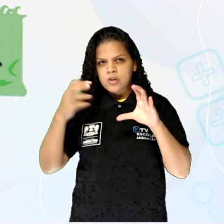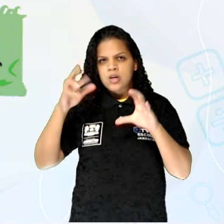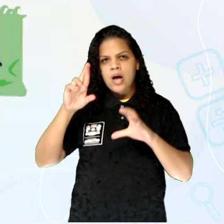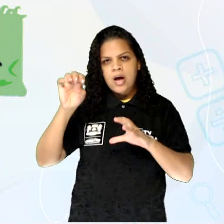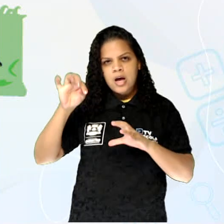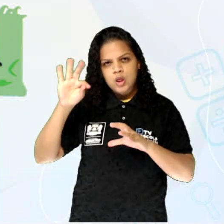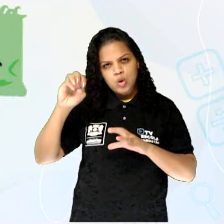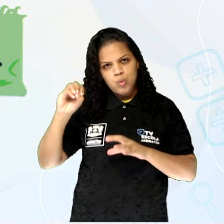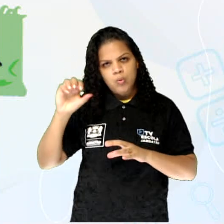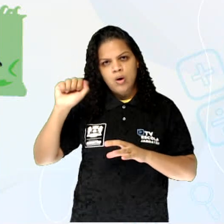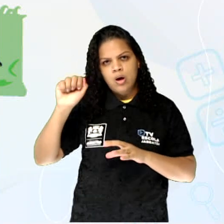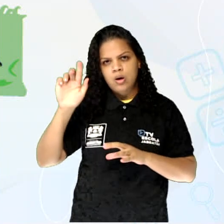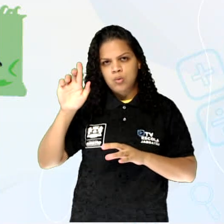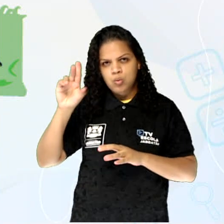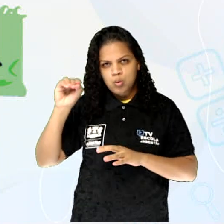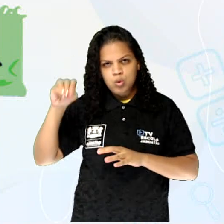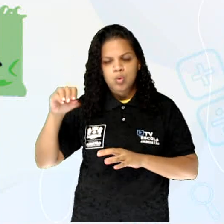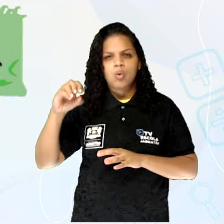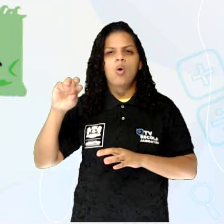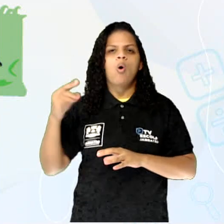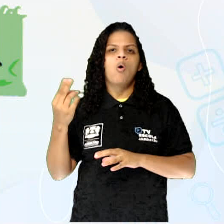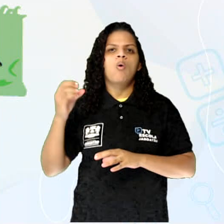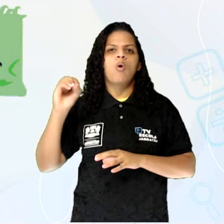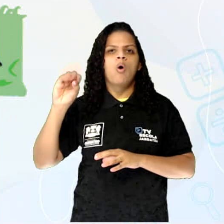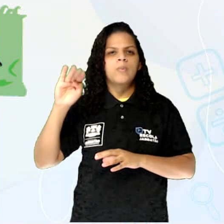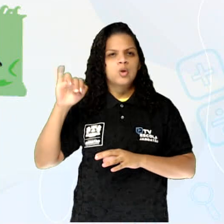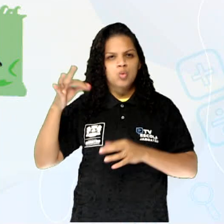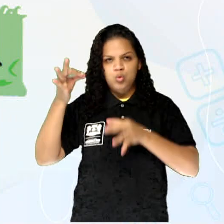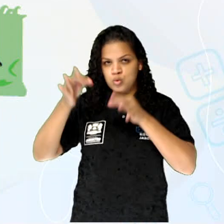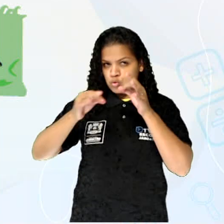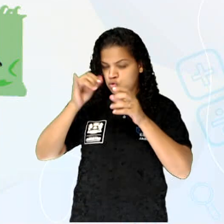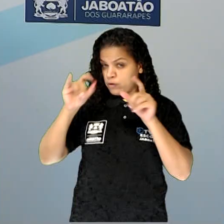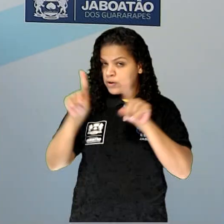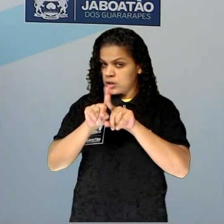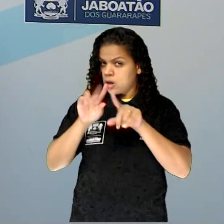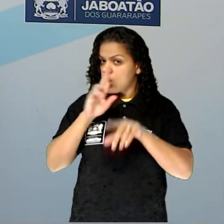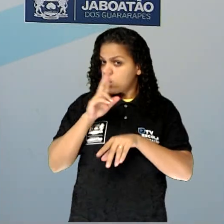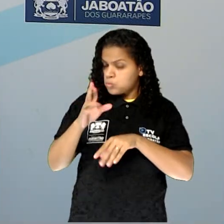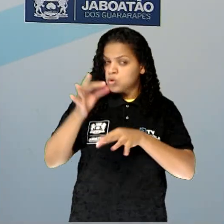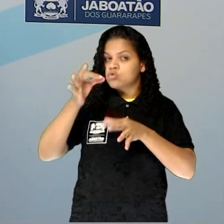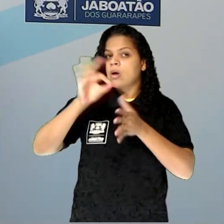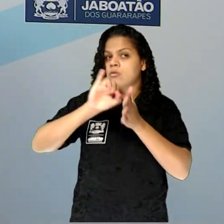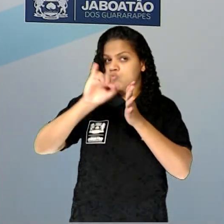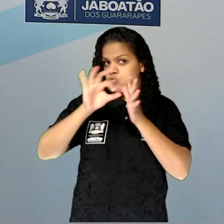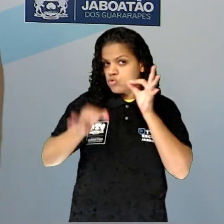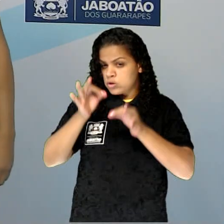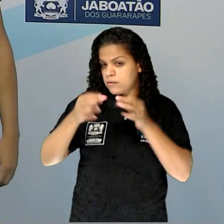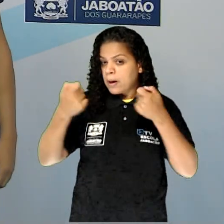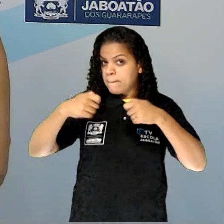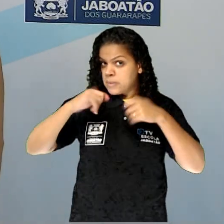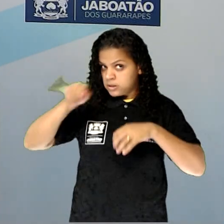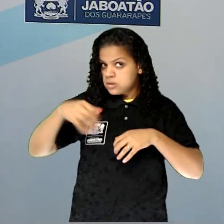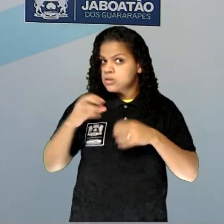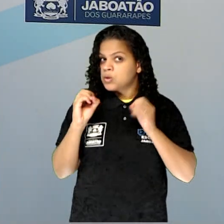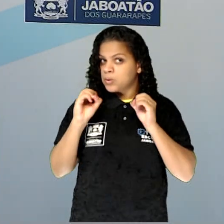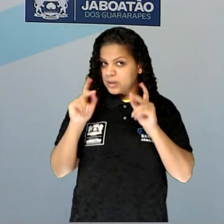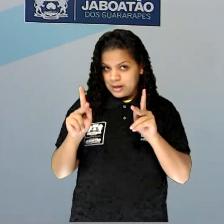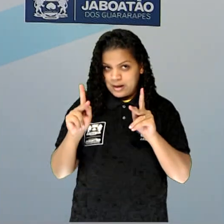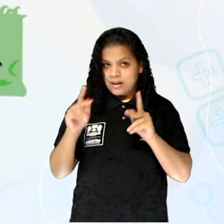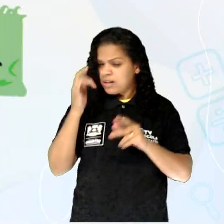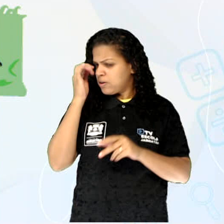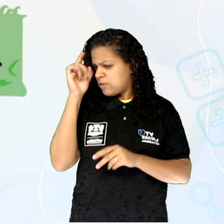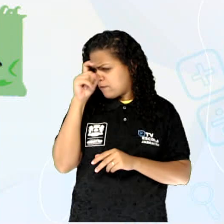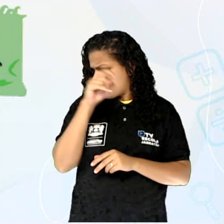ou obtuso justifique sua resposta observa bem a imagem tá certo não tá